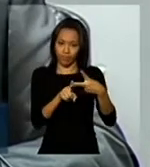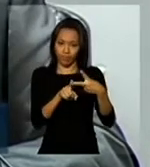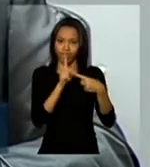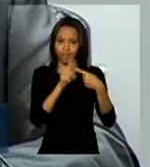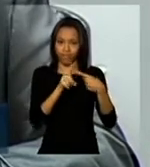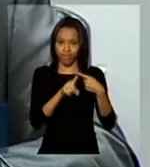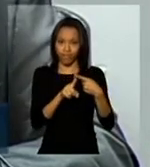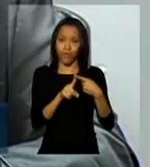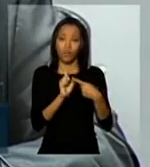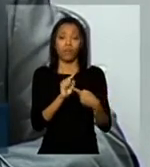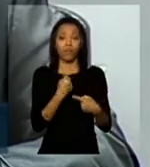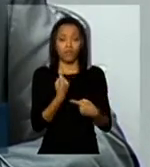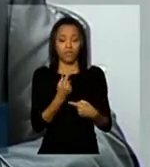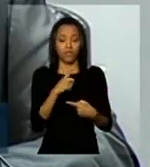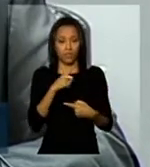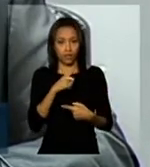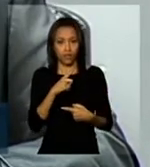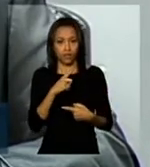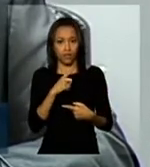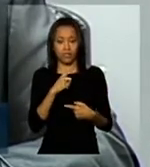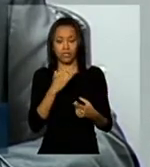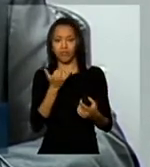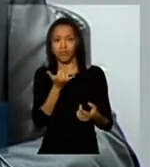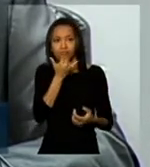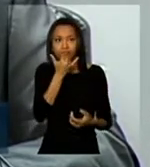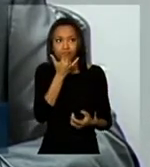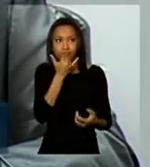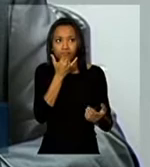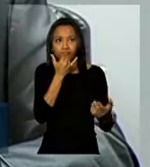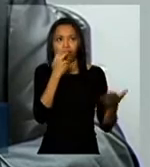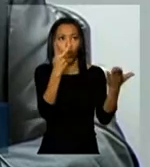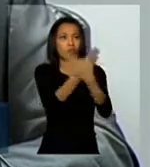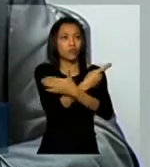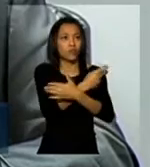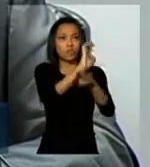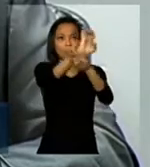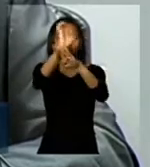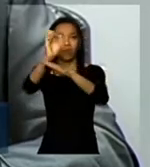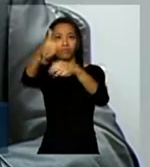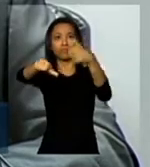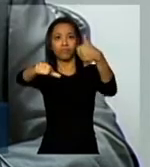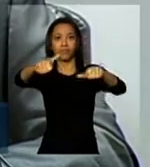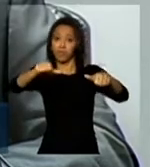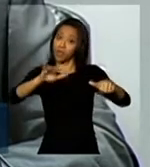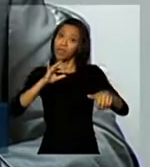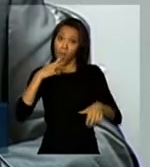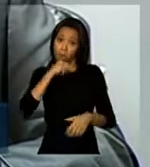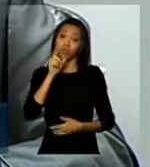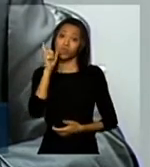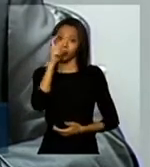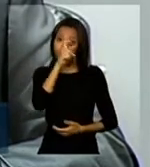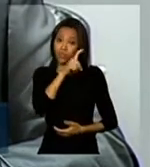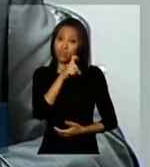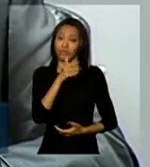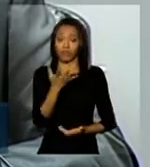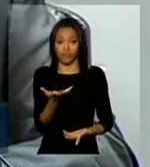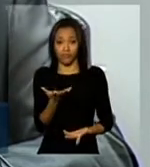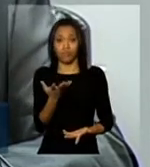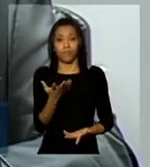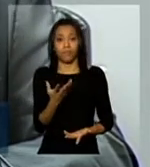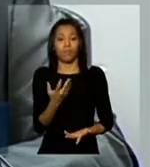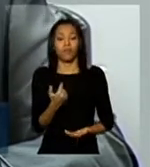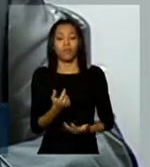haver uma frustração do resultado dos estados, que eu acho difícil, porque nós já pegamos lá embaixo,